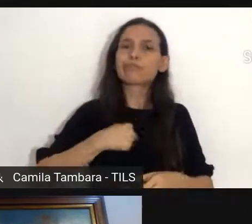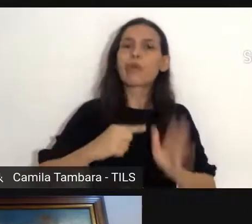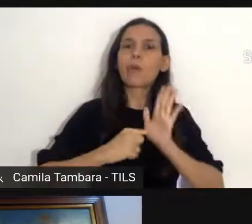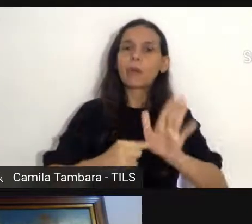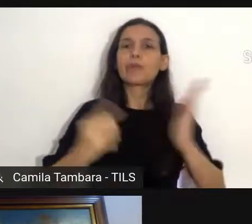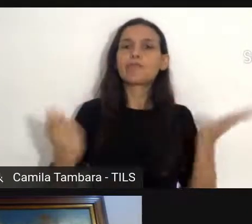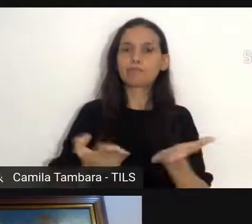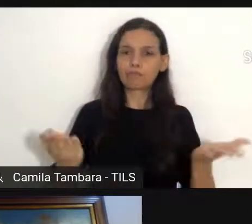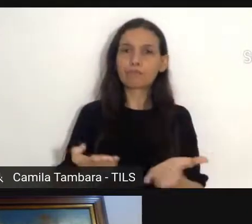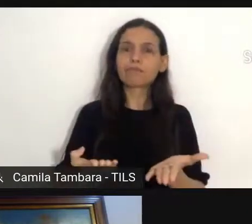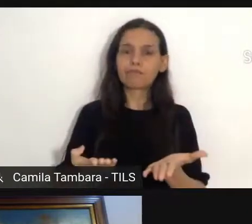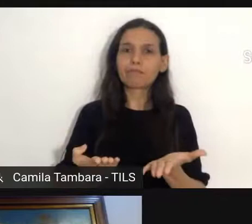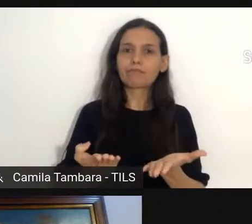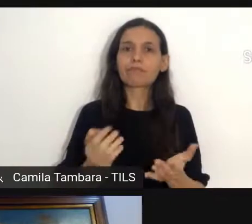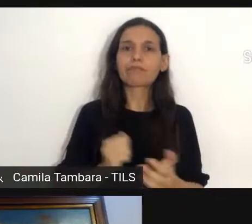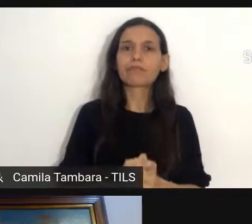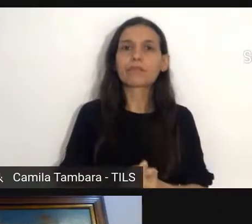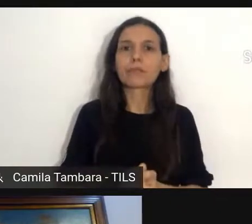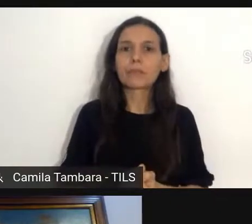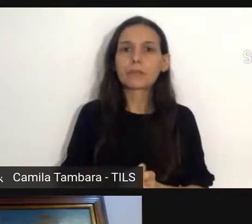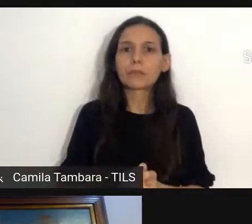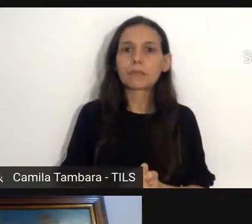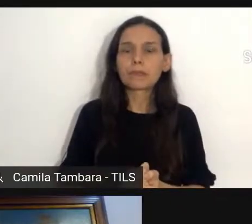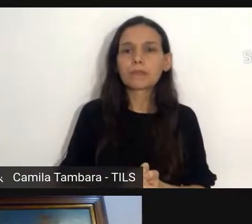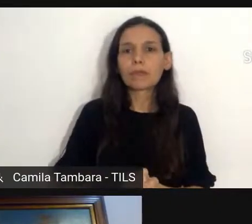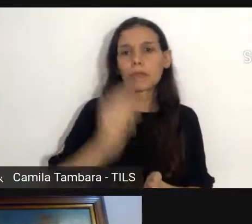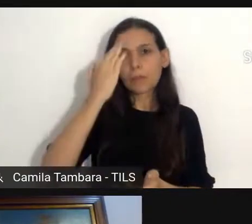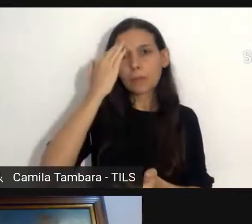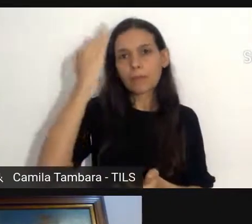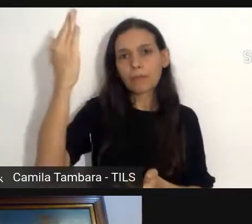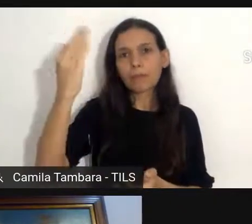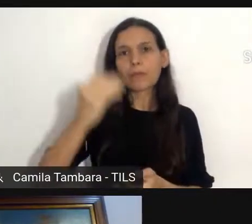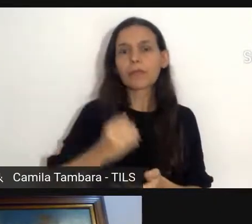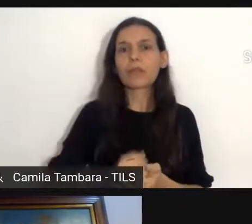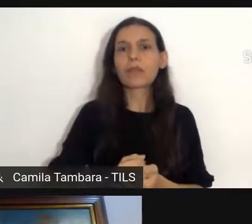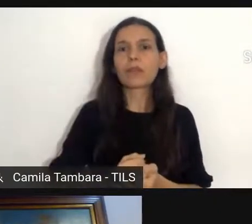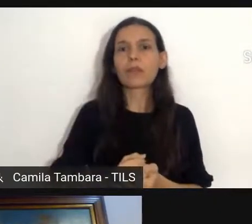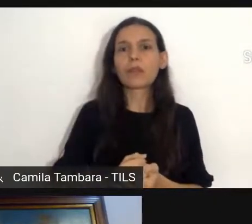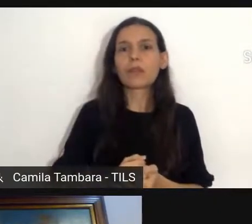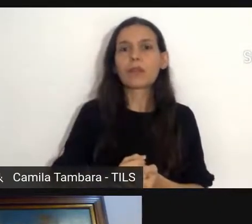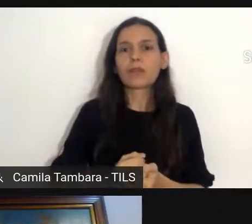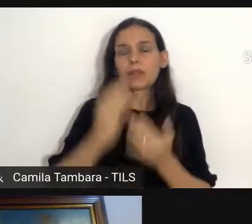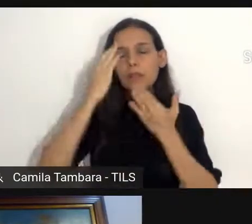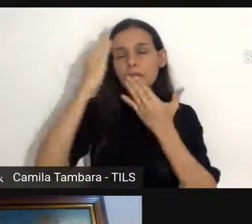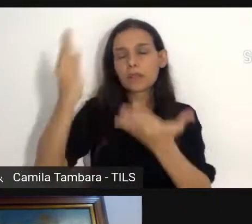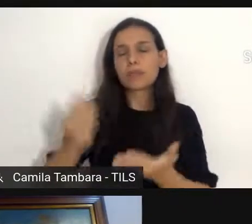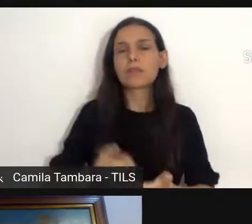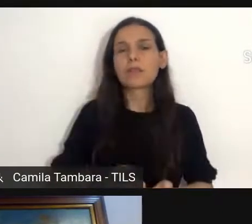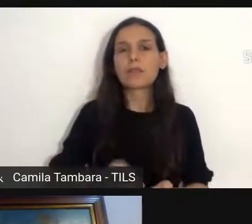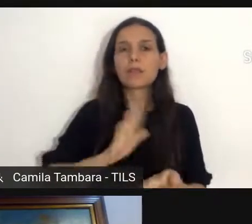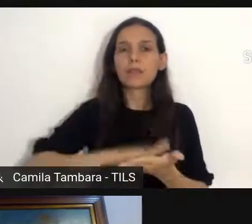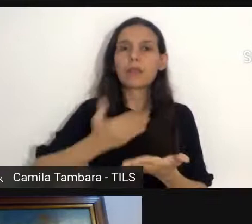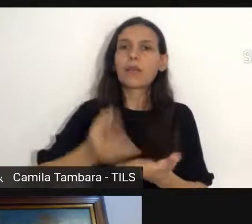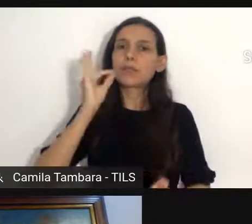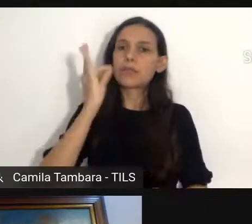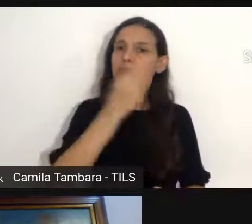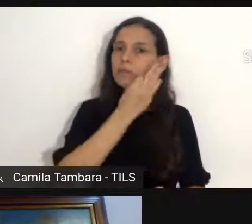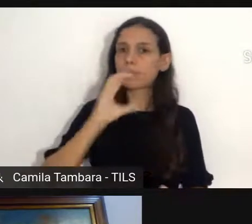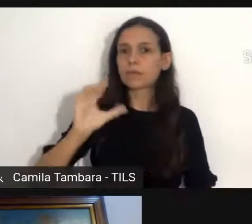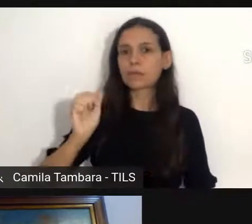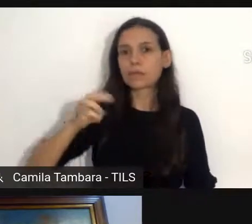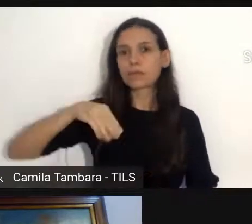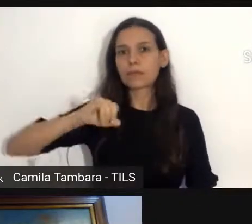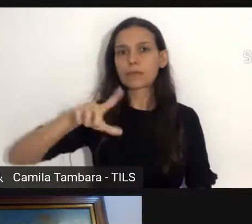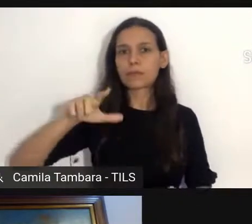Tá bom, Ayrton, obrigado. Destacar aqui também a presença da Camila como nossa intérprete. A equipe da Sedu Digital me derrubou, porque no início eu fiz uma